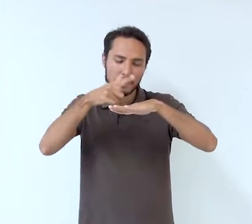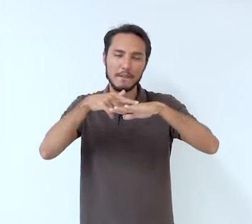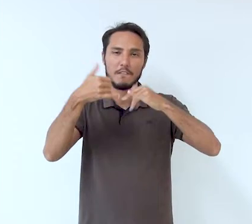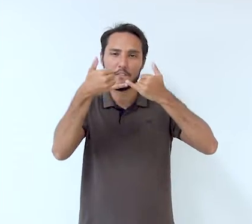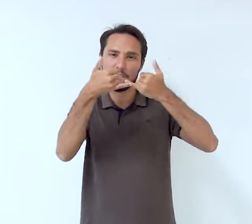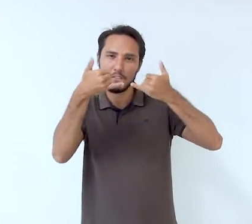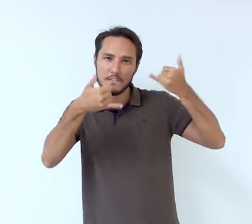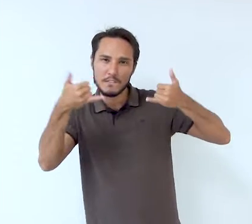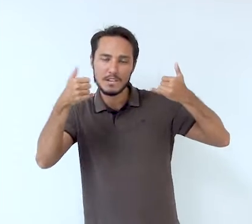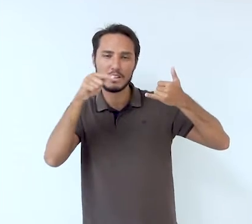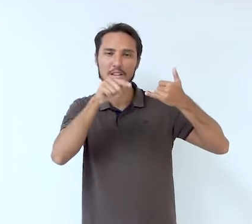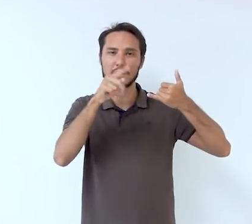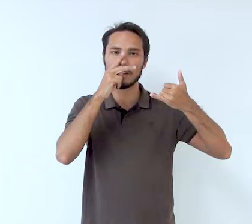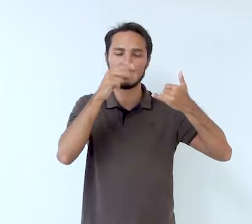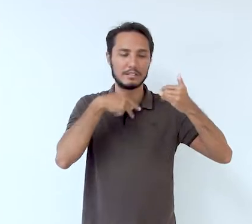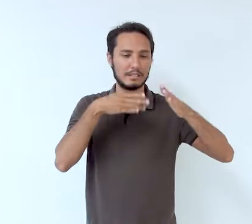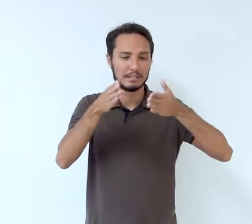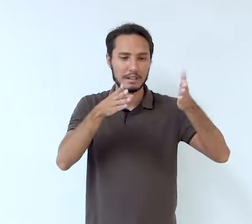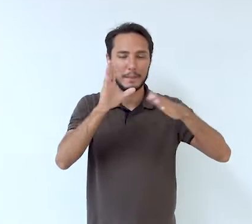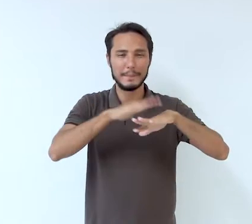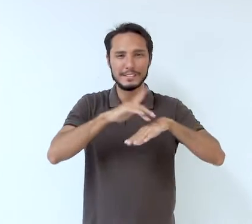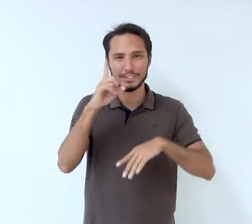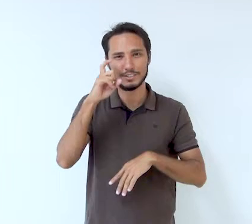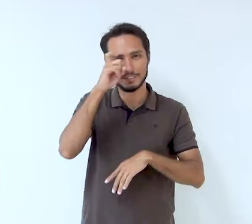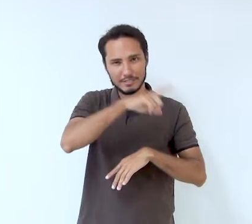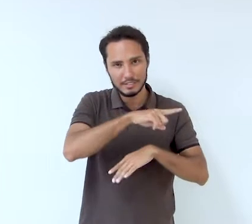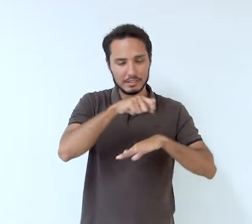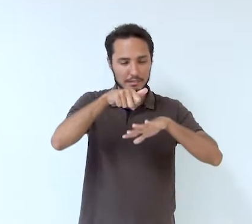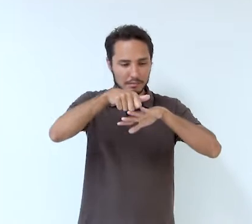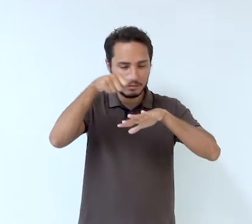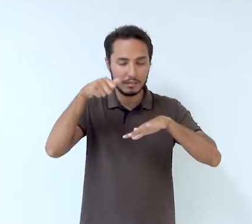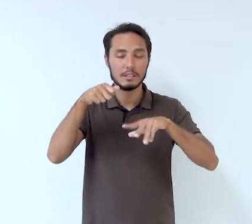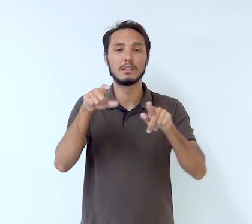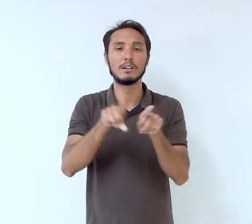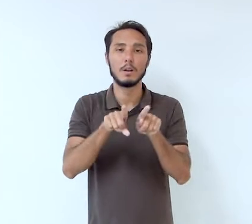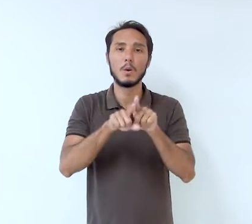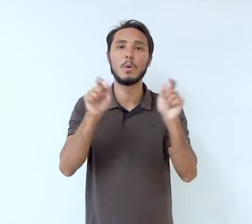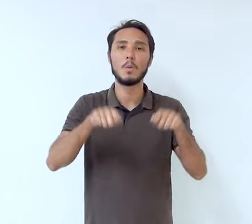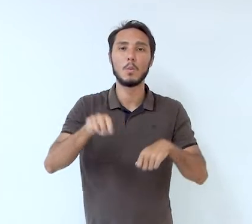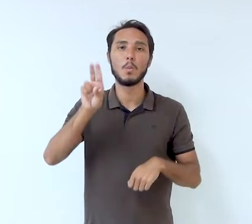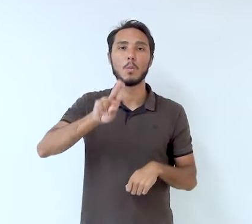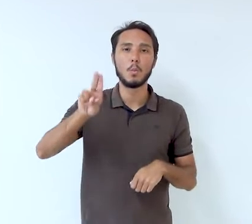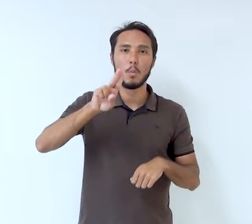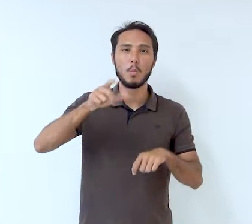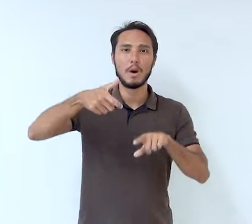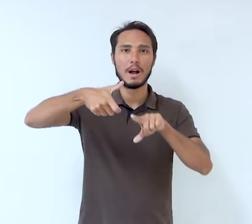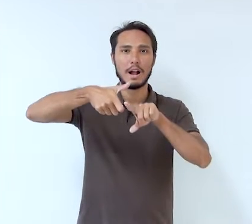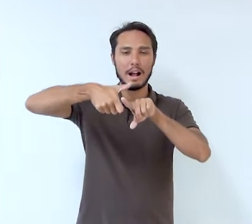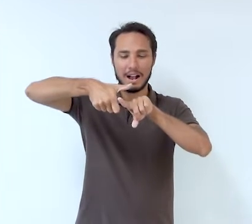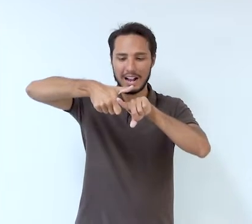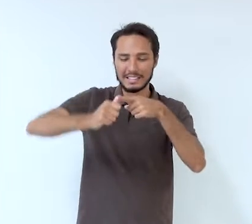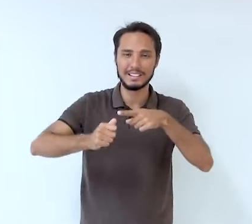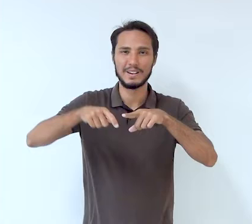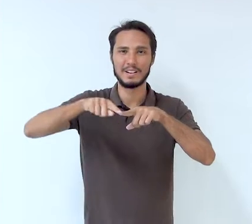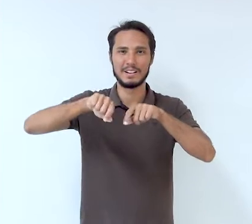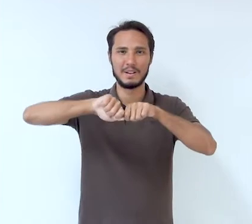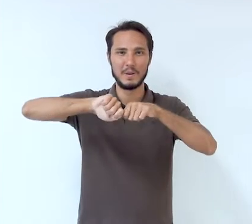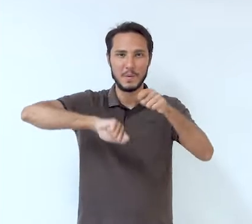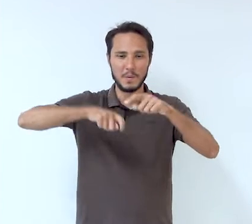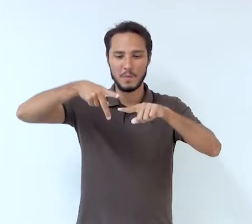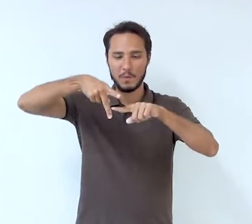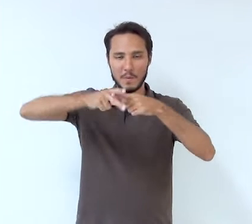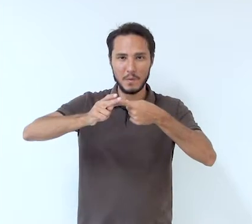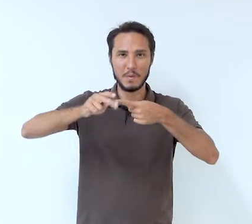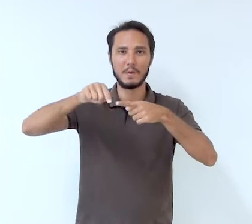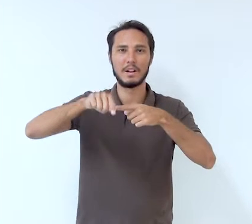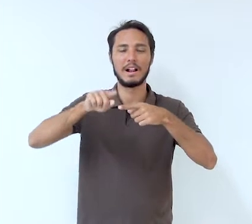algum fio que esteja com o acesso mais dificultado. E também pode ser utilizado um alicate de corte, para